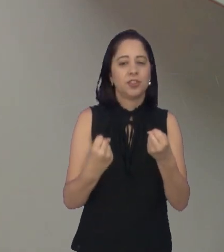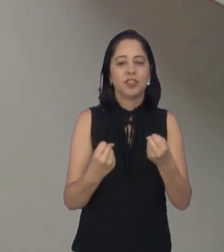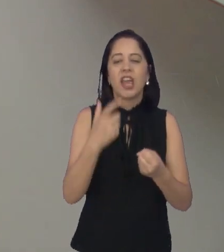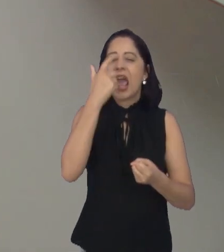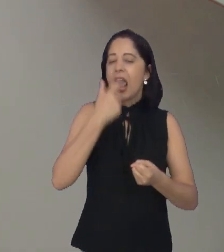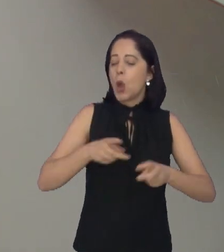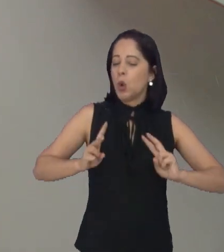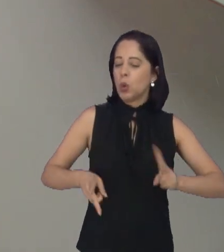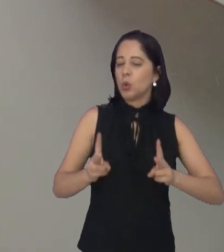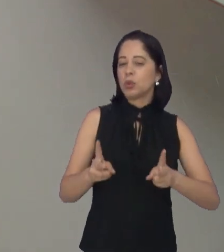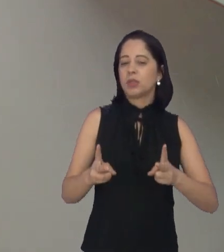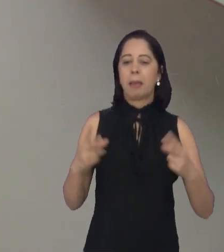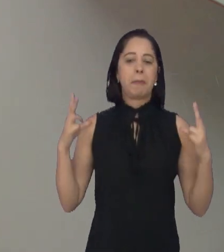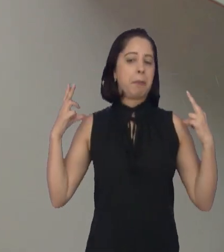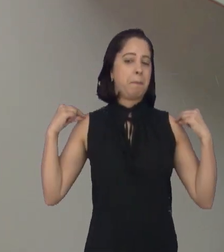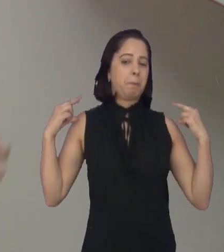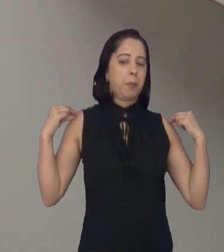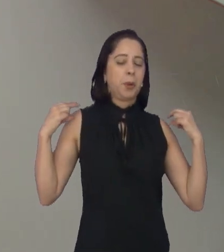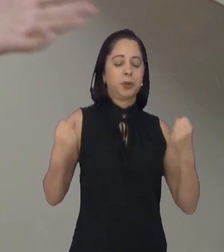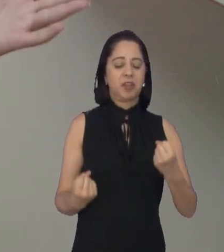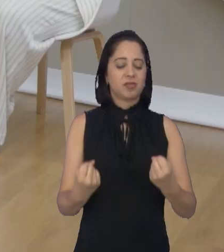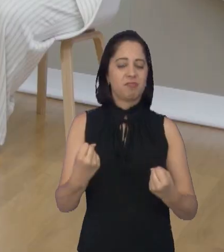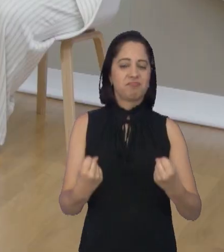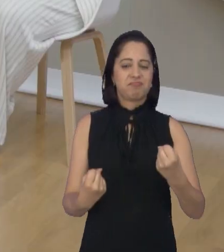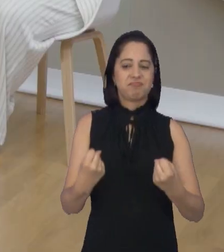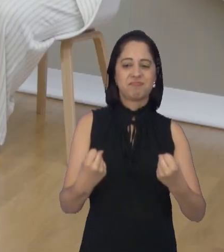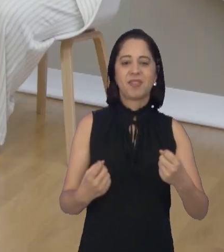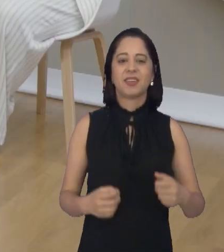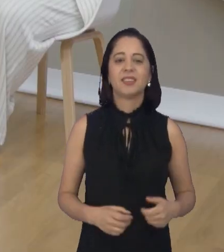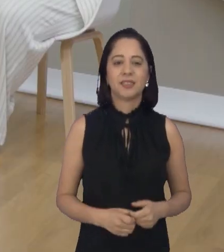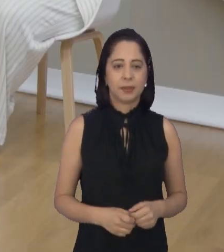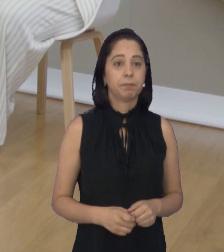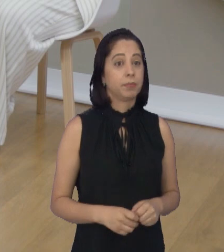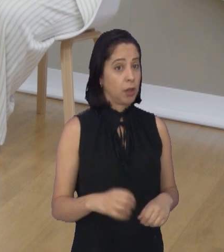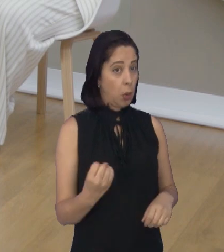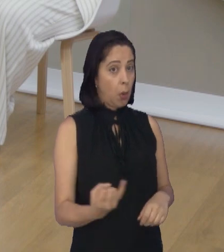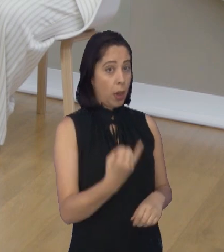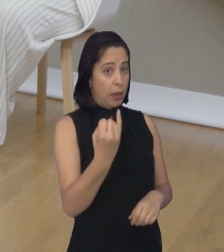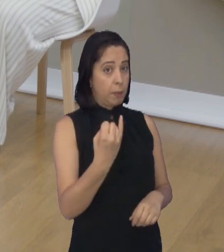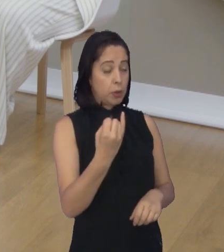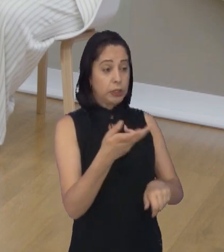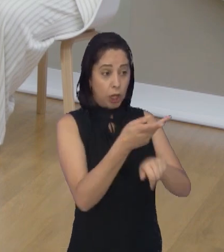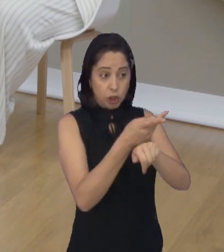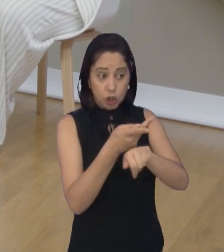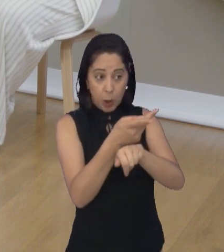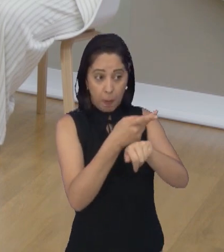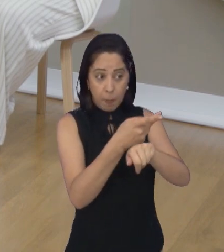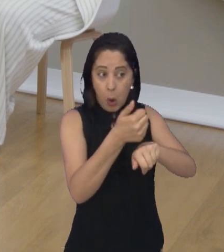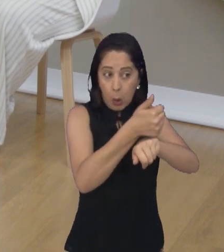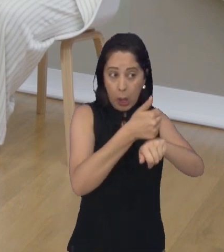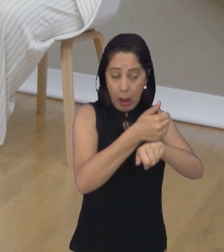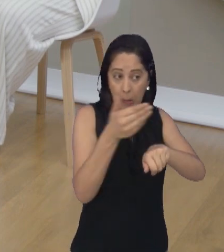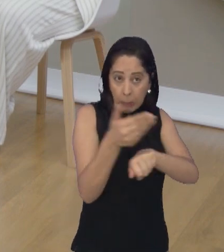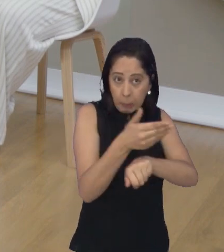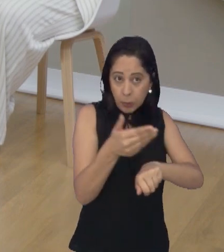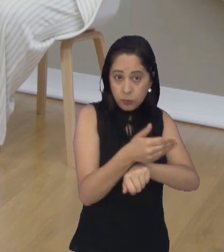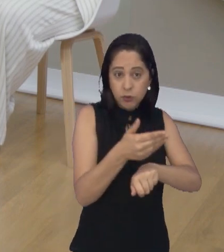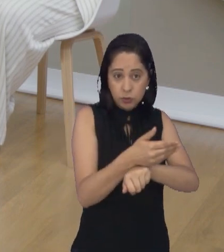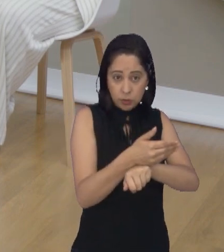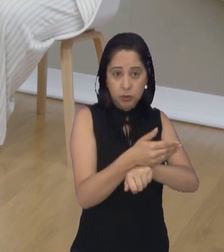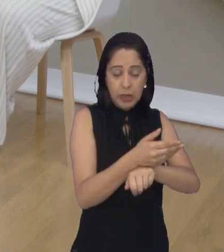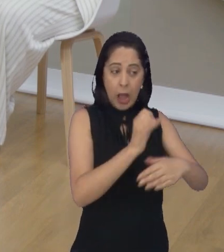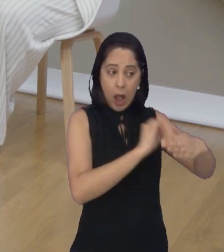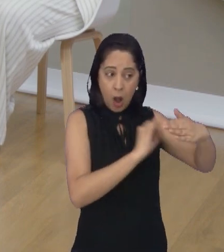da rodada. Mas, olha, muito importante procurar ajuda profissional de algum instrutor. Mas a